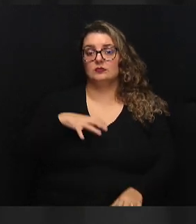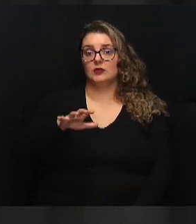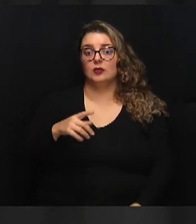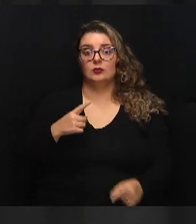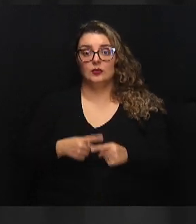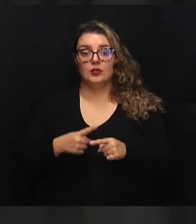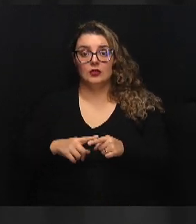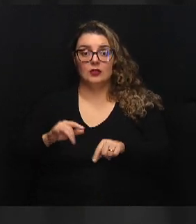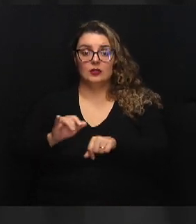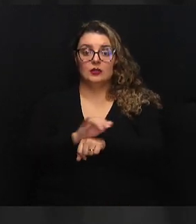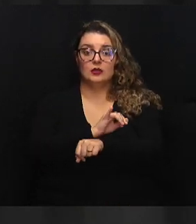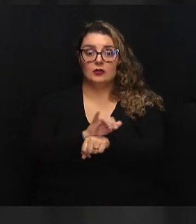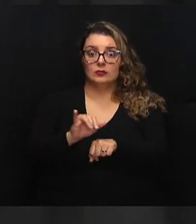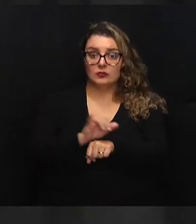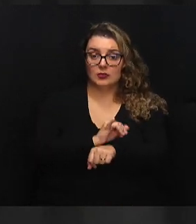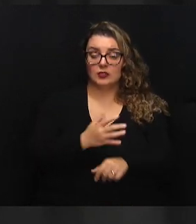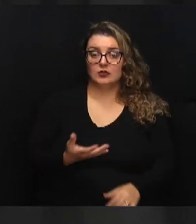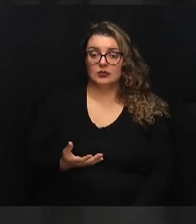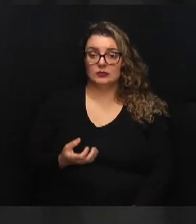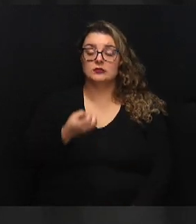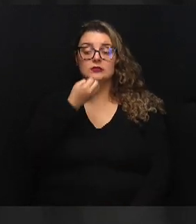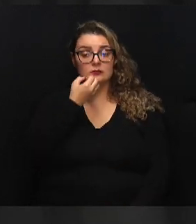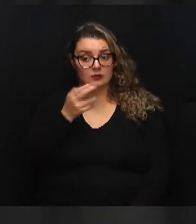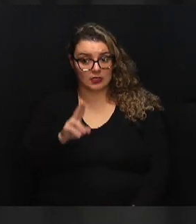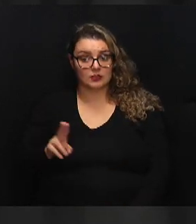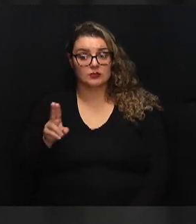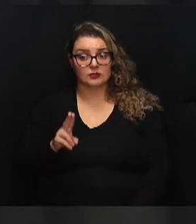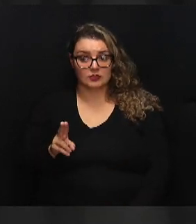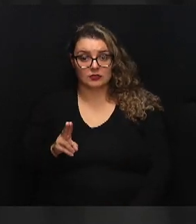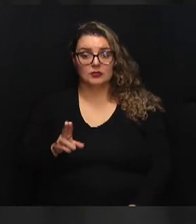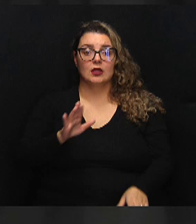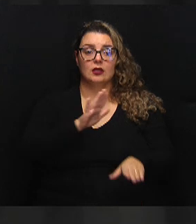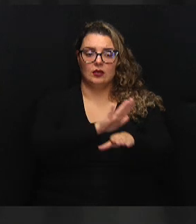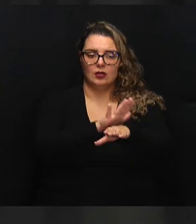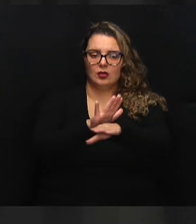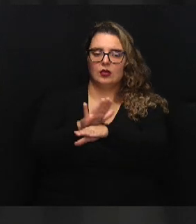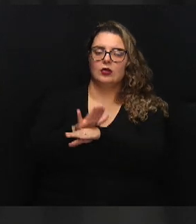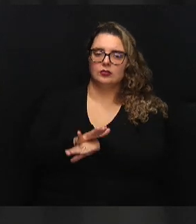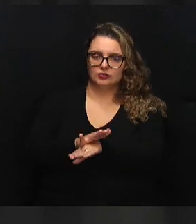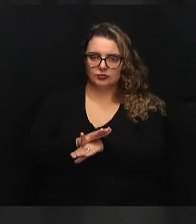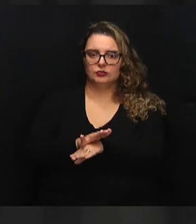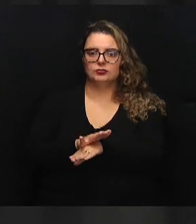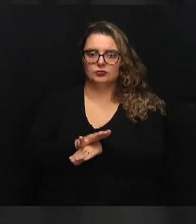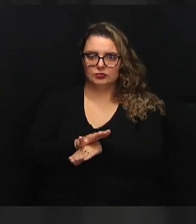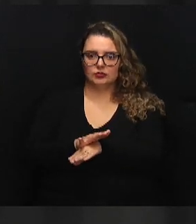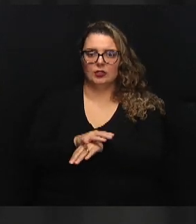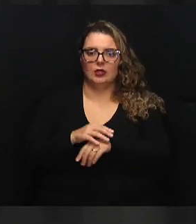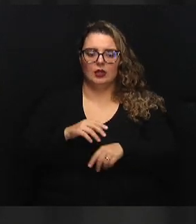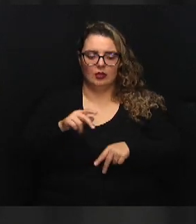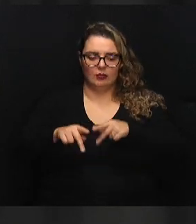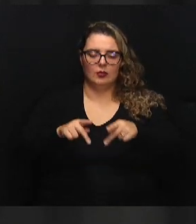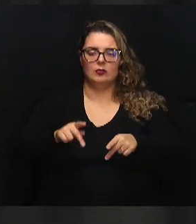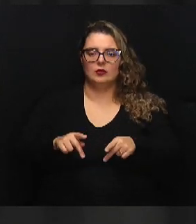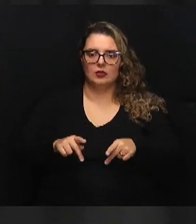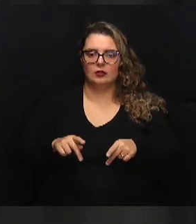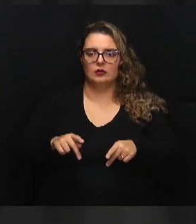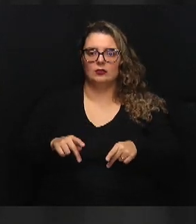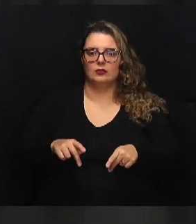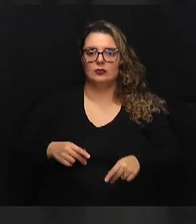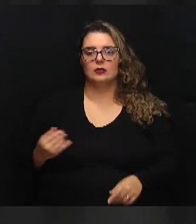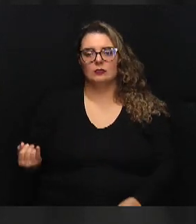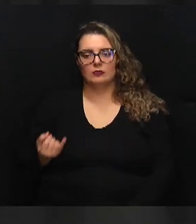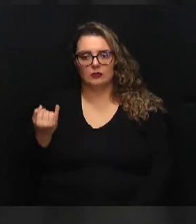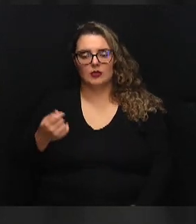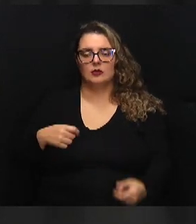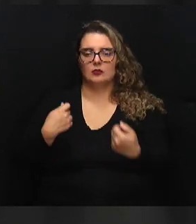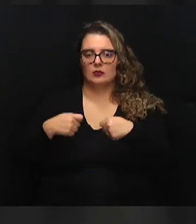uma ferramenta que, se bem utilizada, ajuda a população naquilo que é mais premente, aquilo que ela